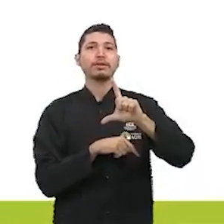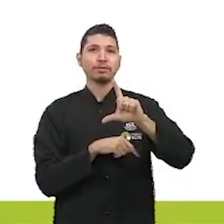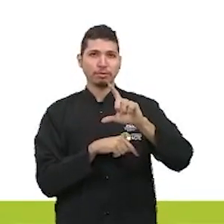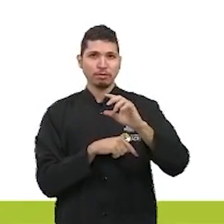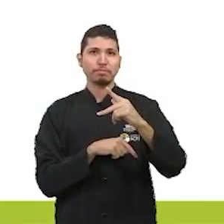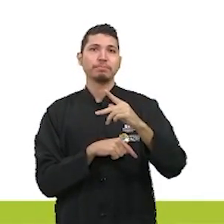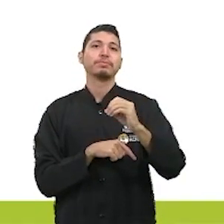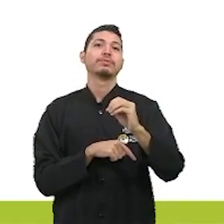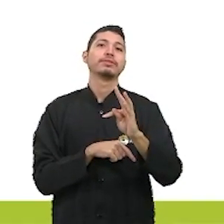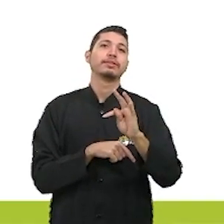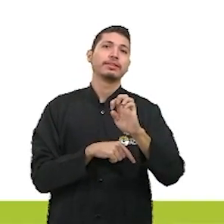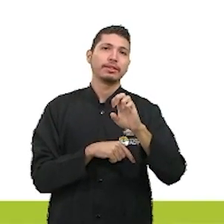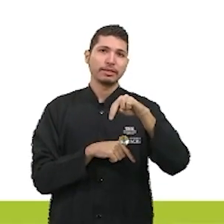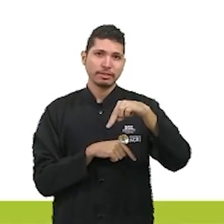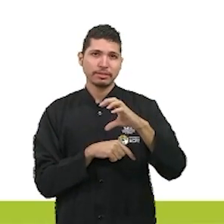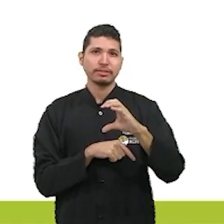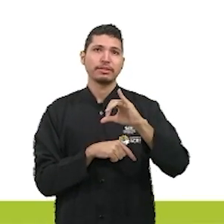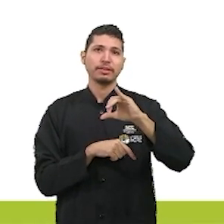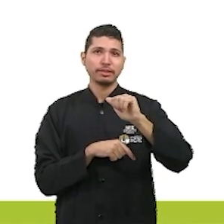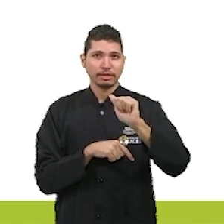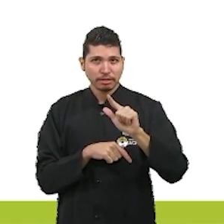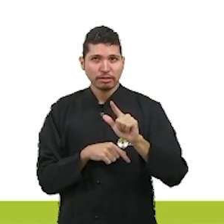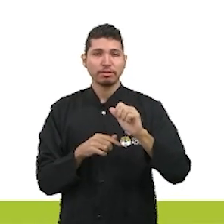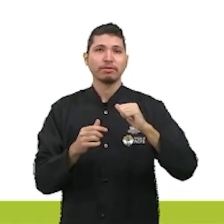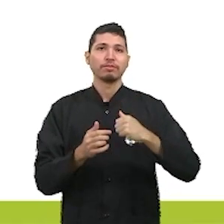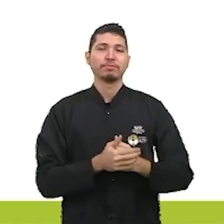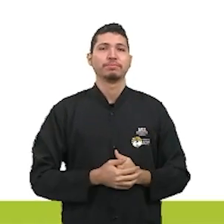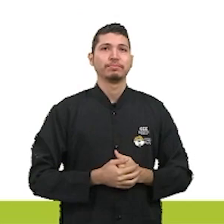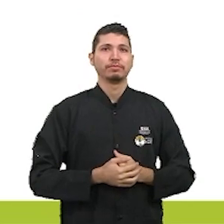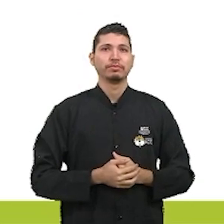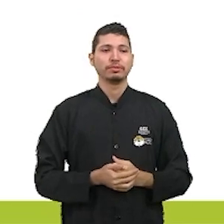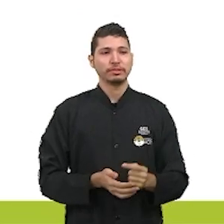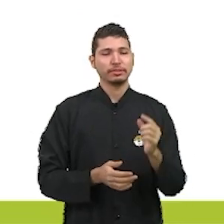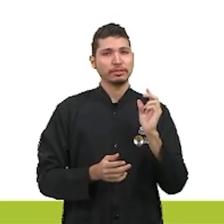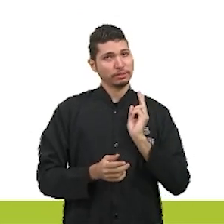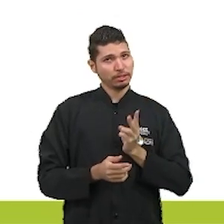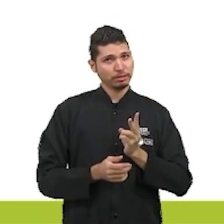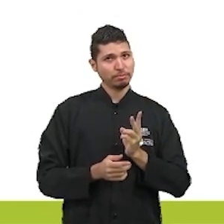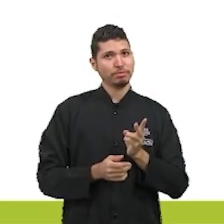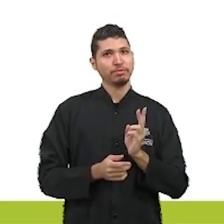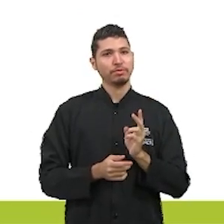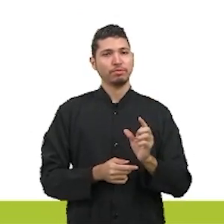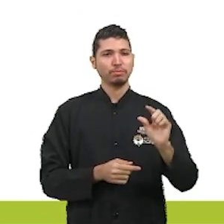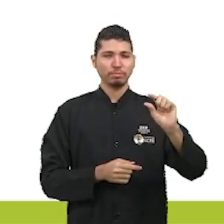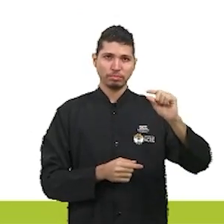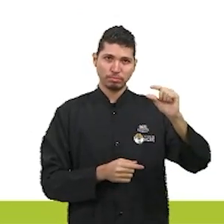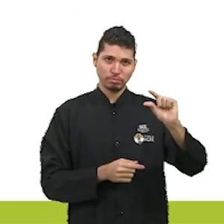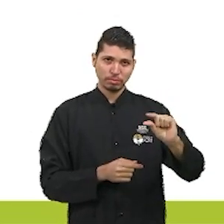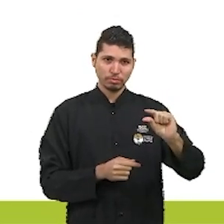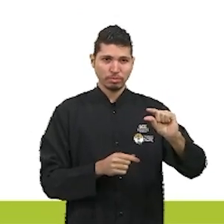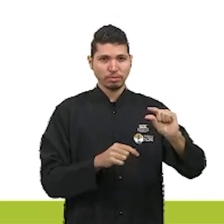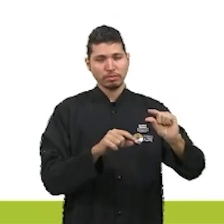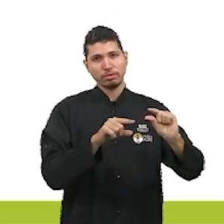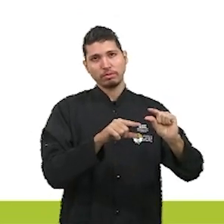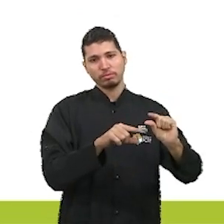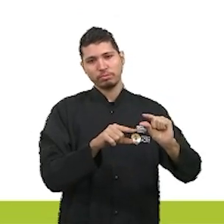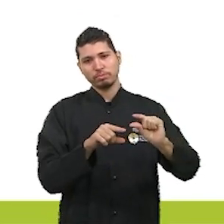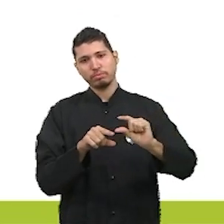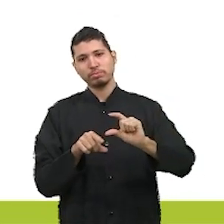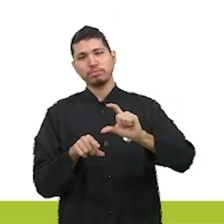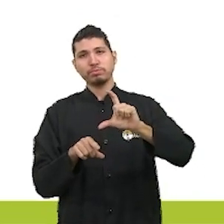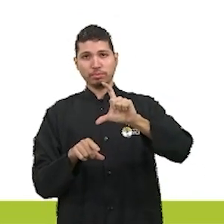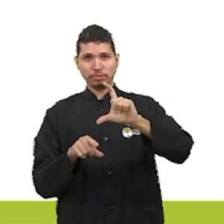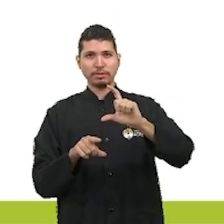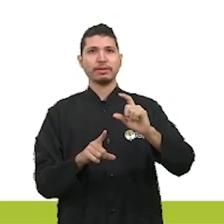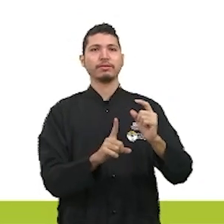identificar esse gerador, ele vai estar saindo do menor para o maior. E verifique também que dentro do gerador eu tenho uma resistência